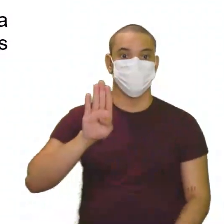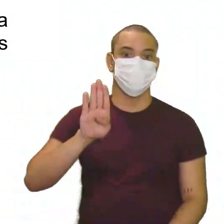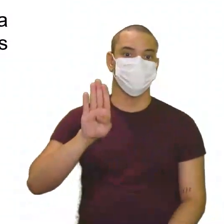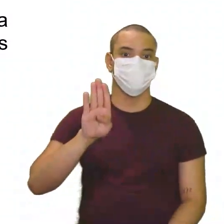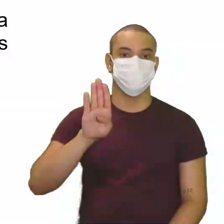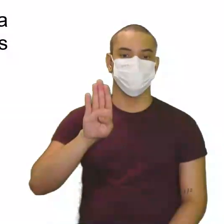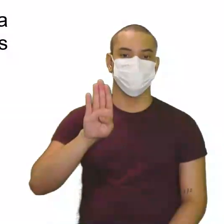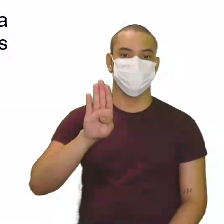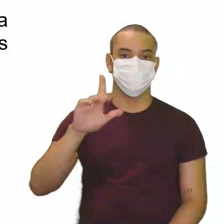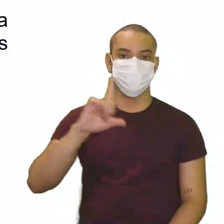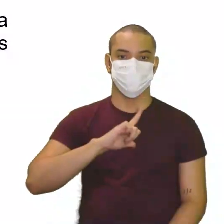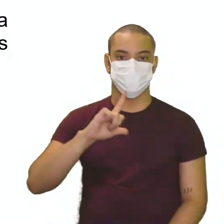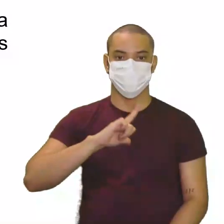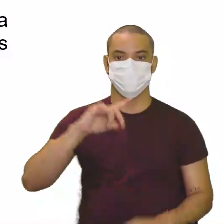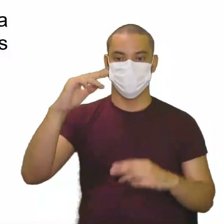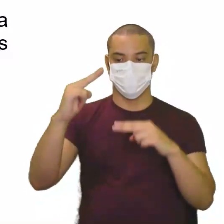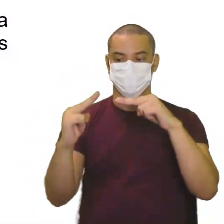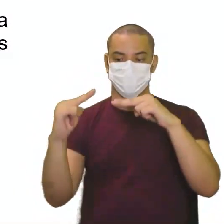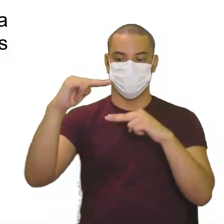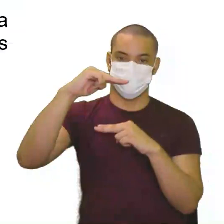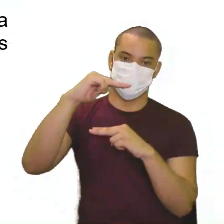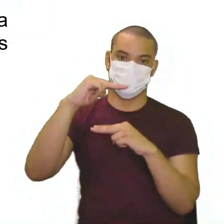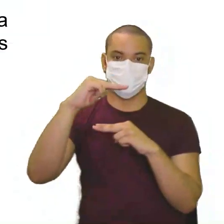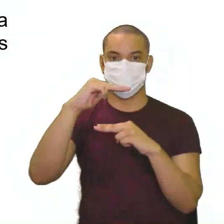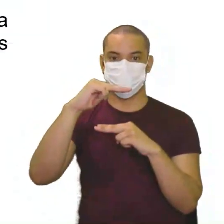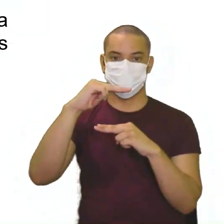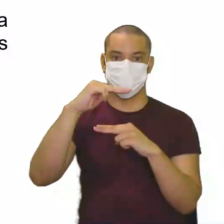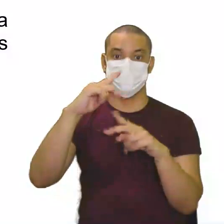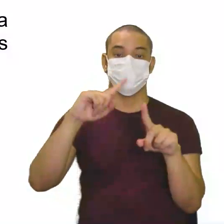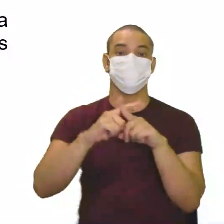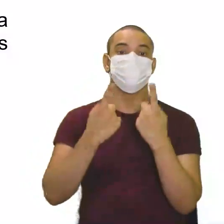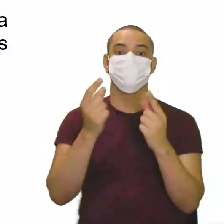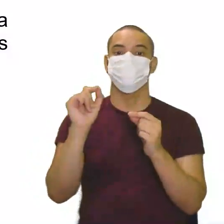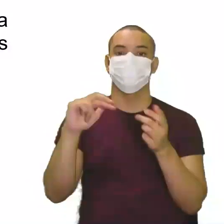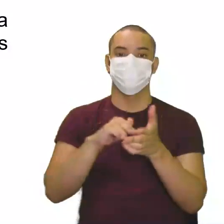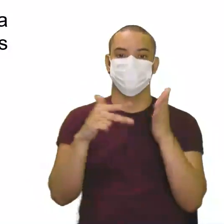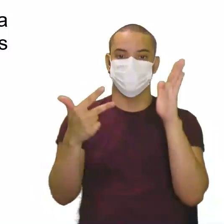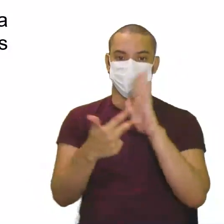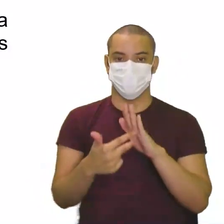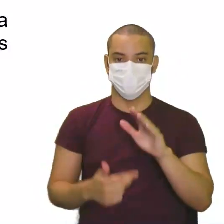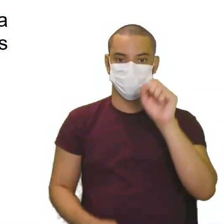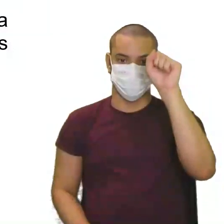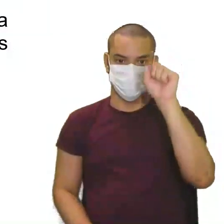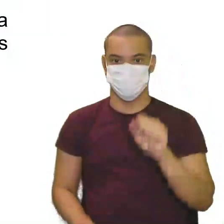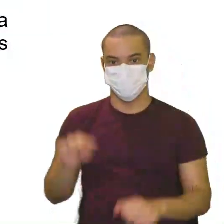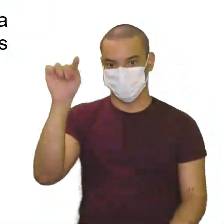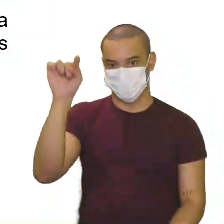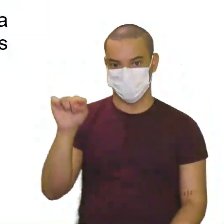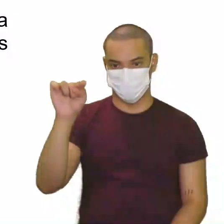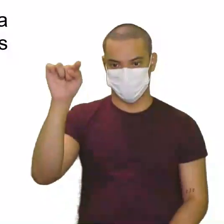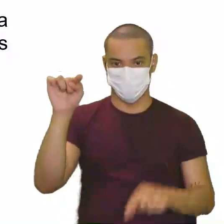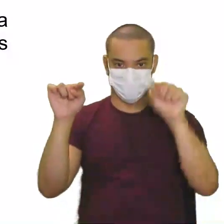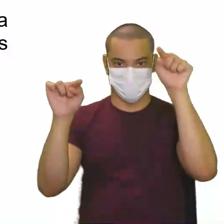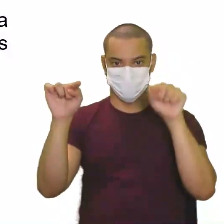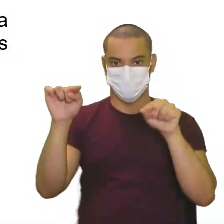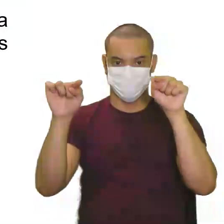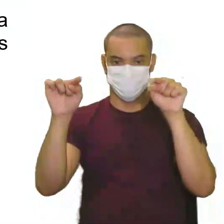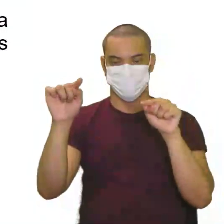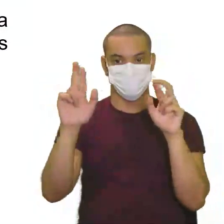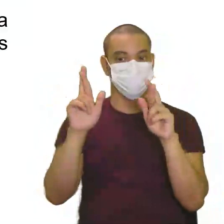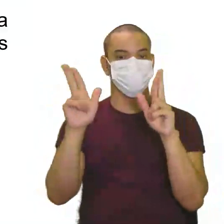nós podemos ver que tem um em cima do outro mas o que que o que corresponde aqui olha só polos diferentes